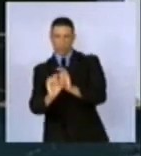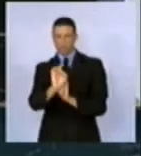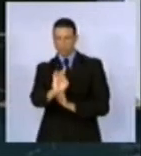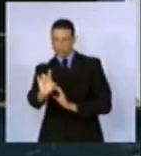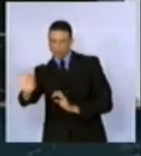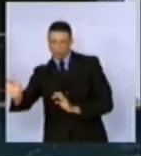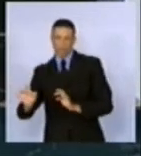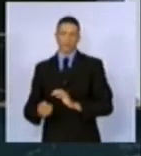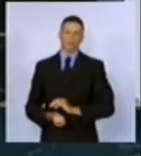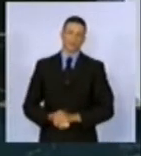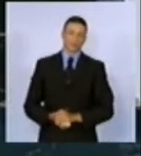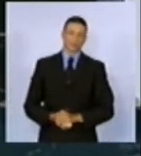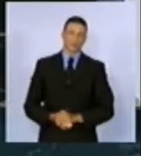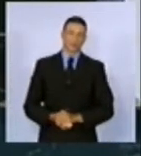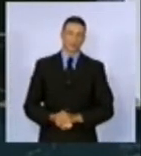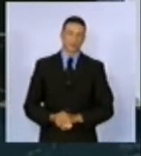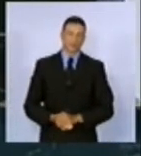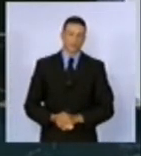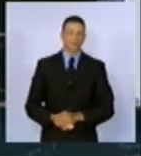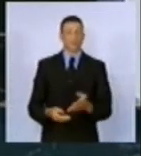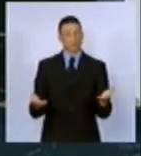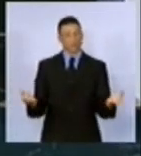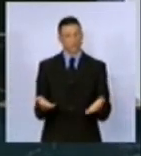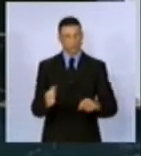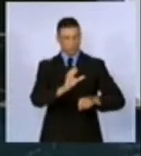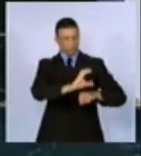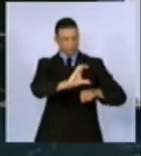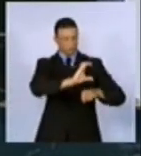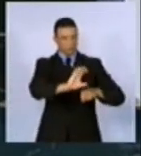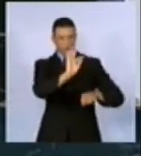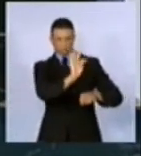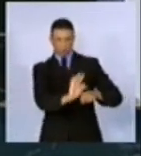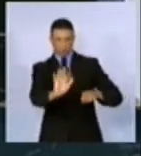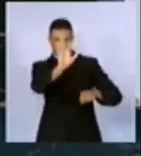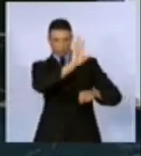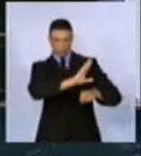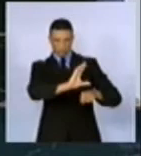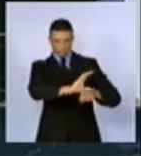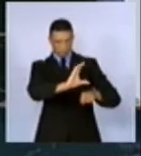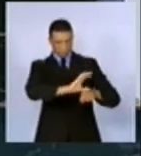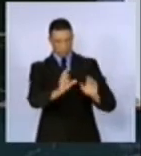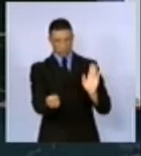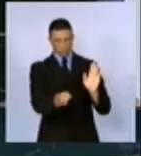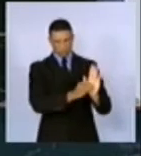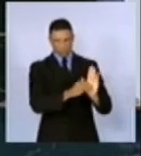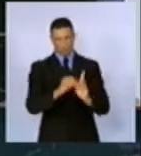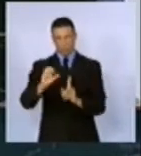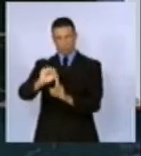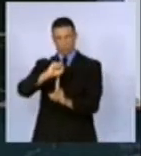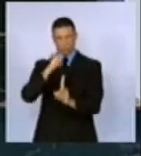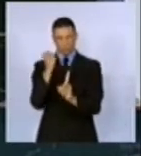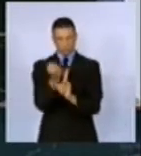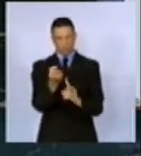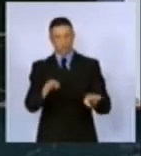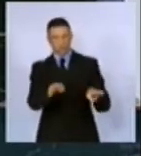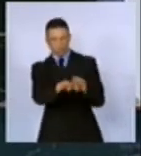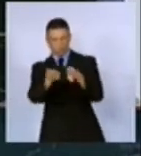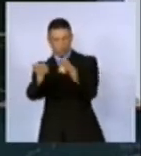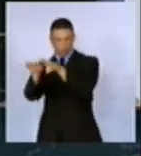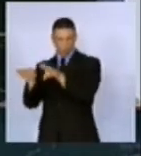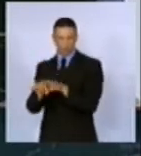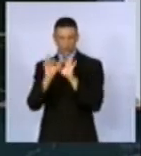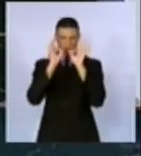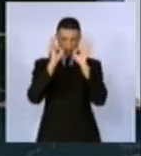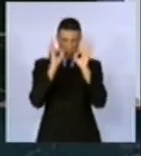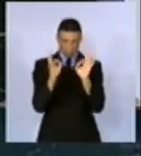e a nossa Constituição Federal ela promete uma sociedade justa uma porção uma